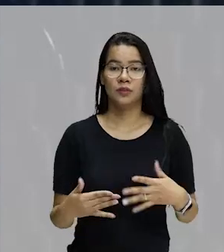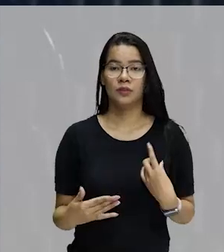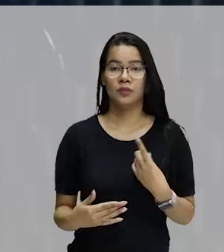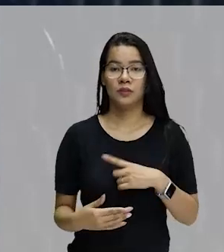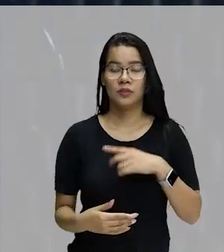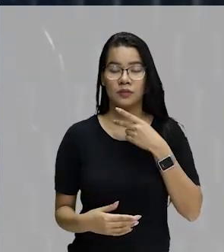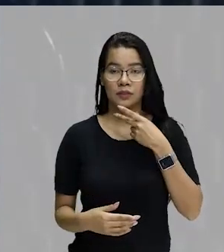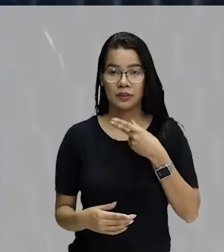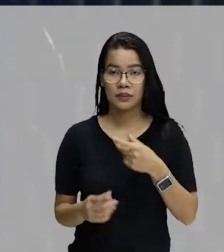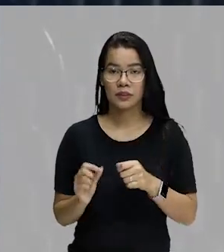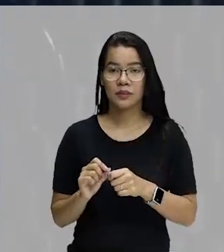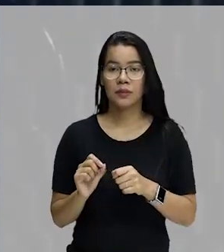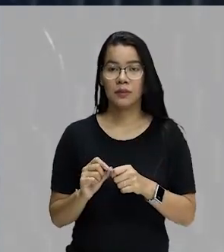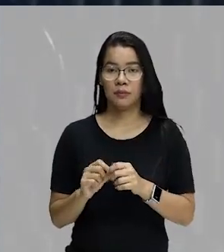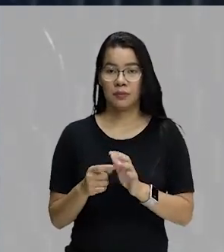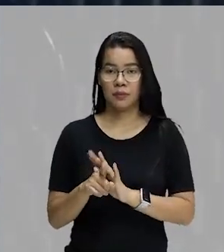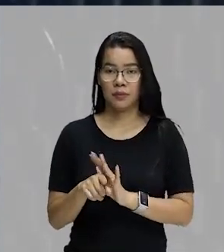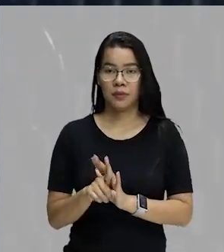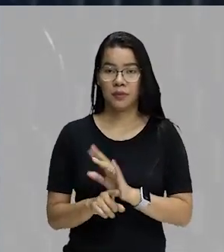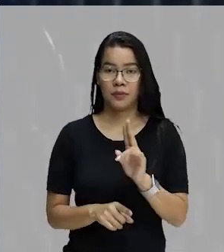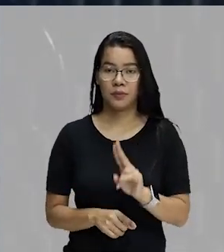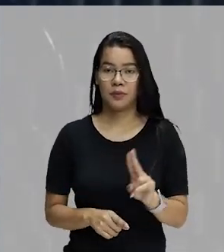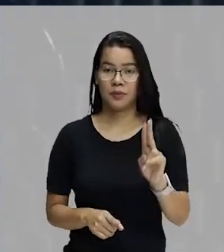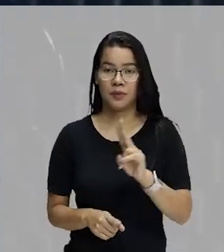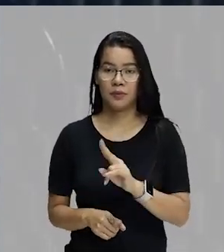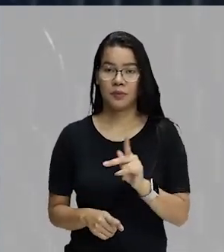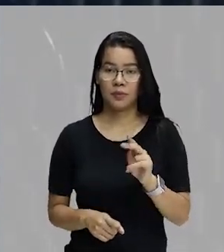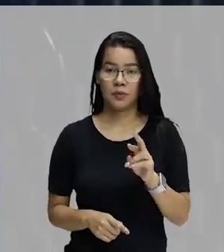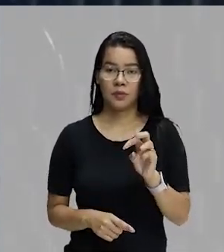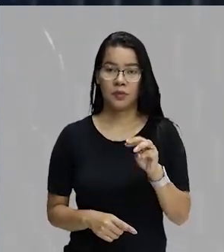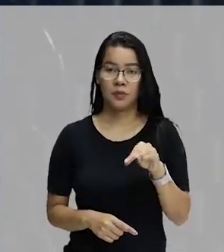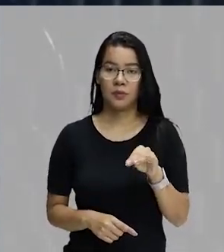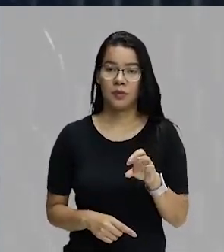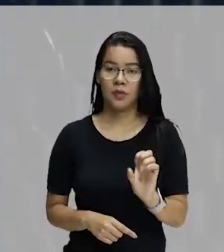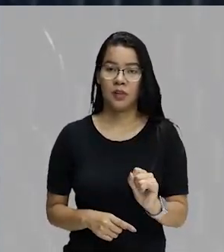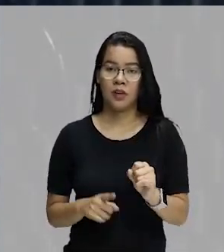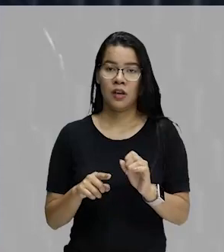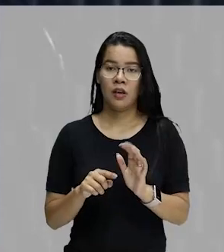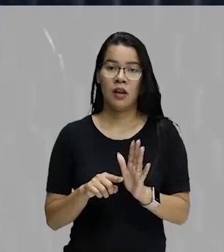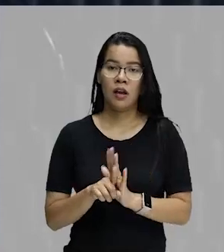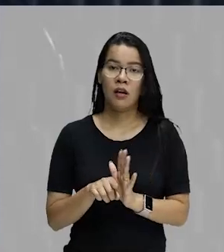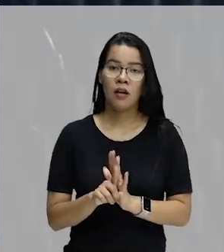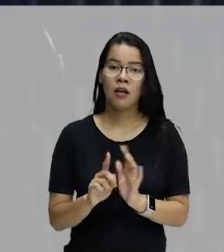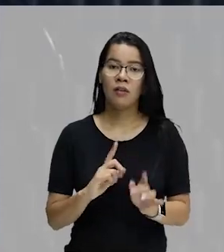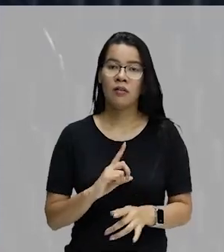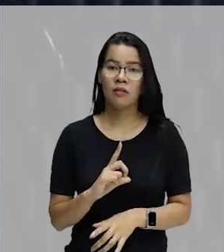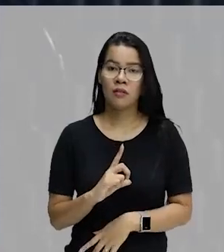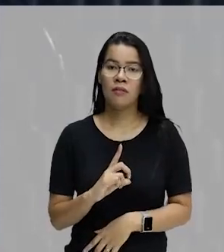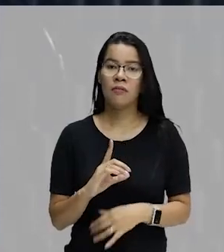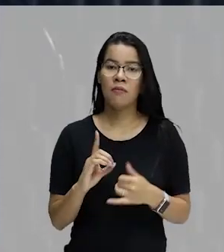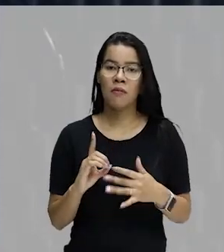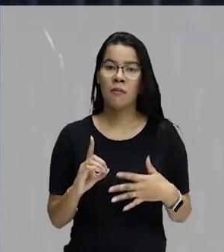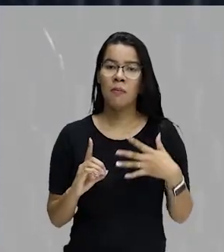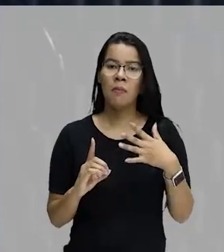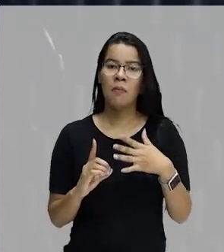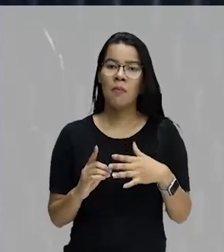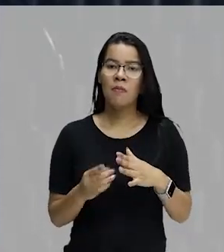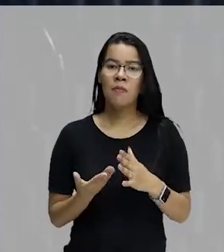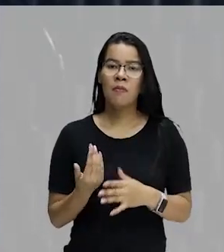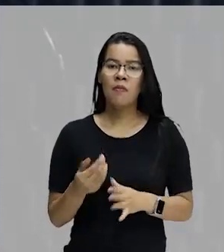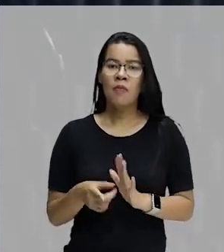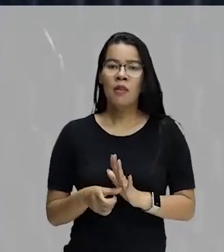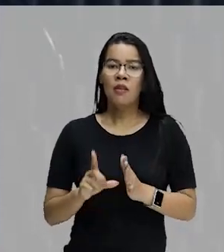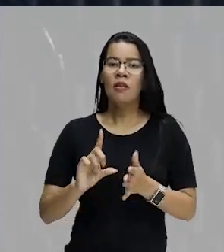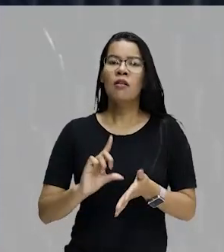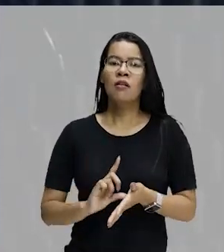uma pergunta usando o pronome interrogativo, esse pronome interrogativo tem prioridade. Ele vem antes até